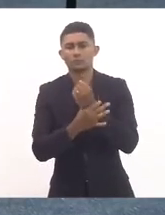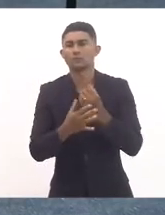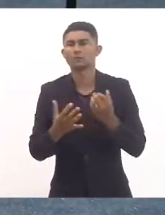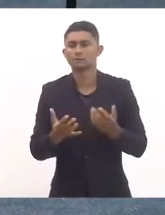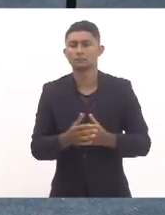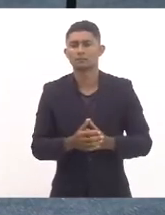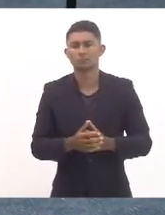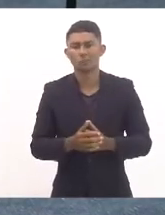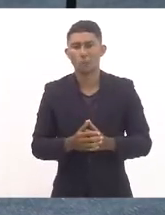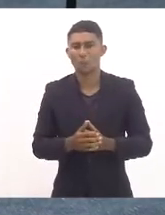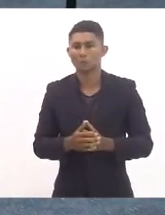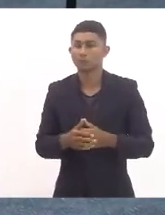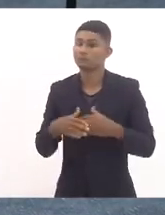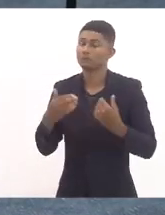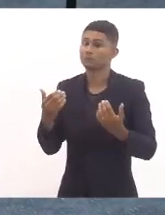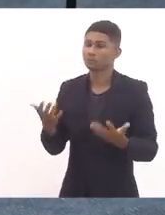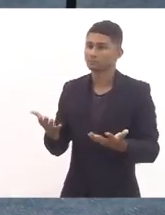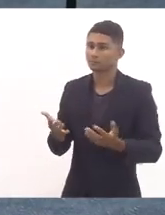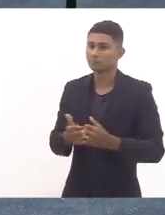Quando eu falo turma,